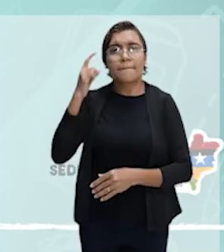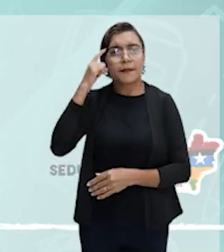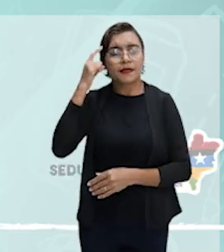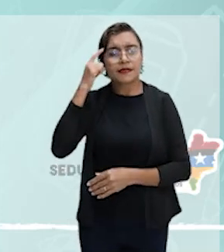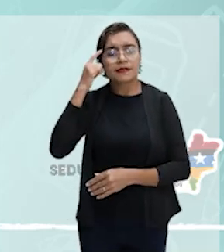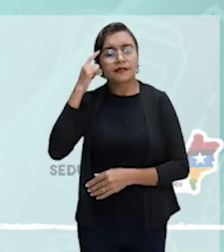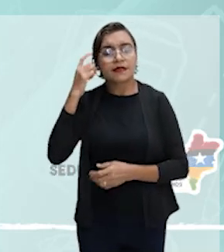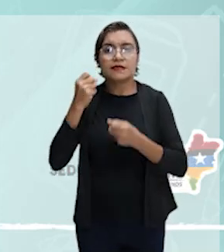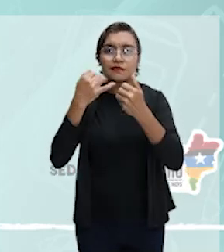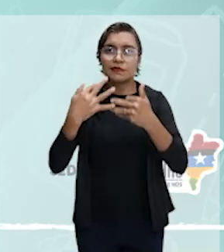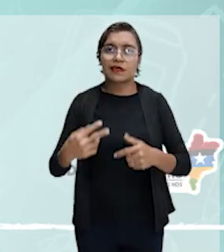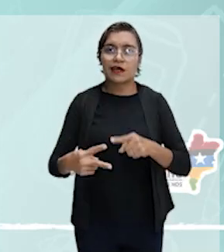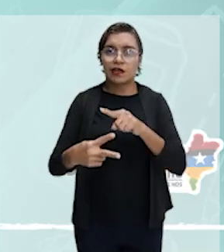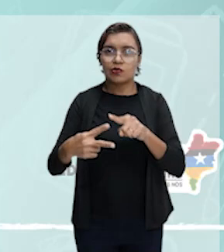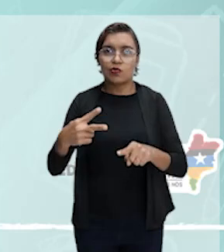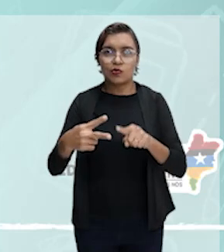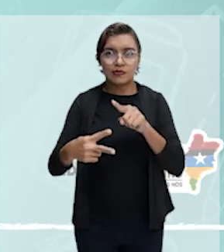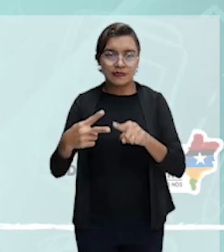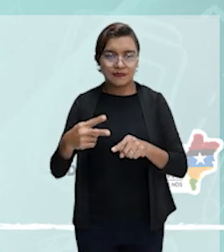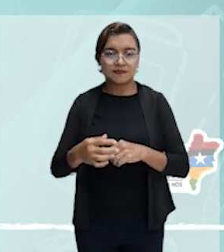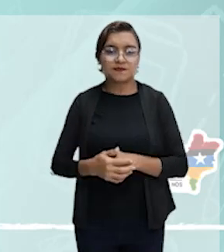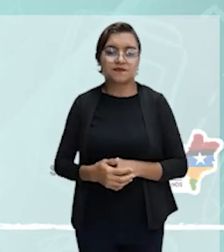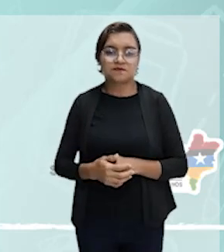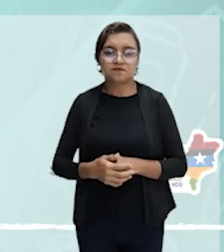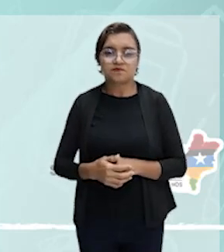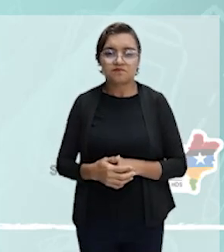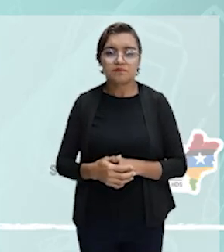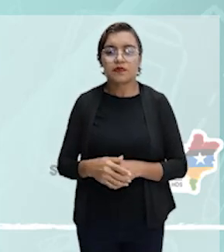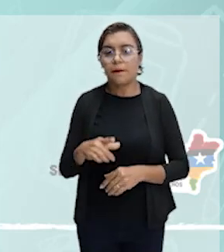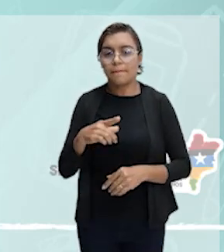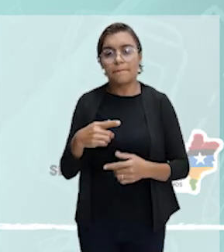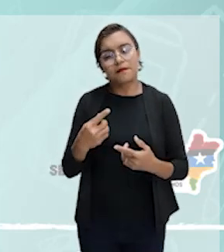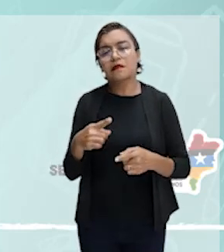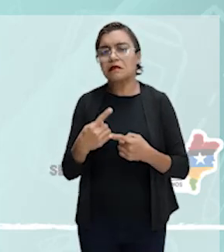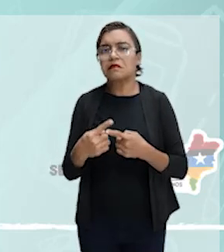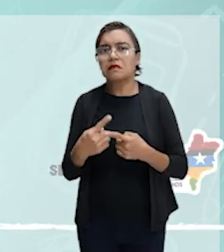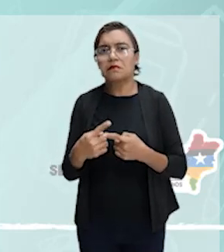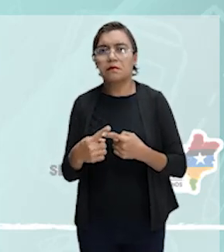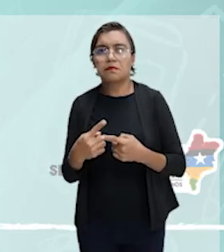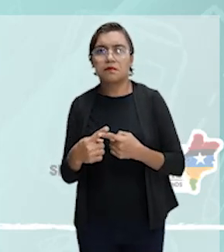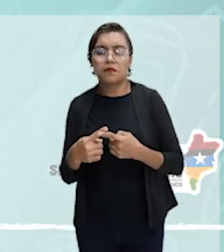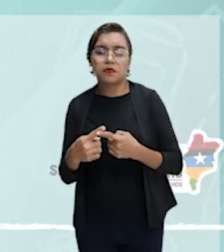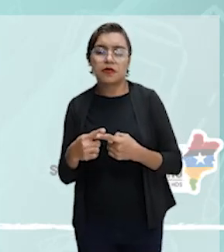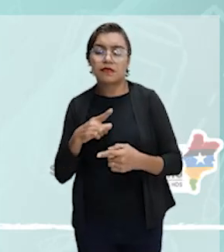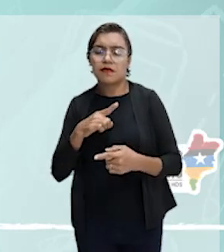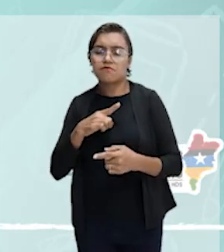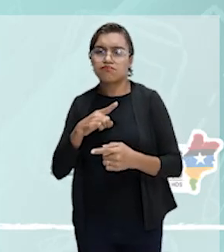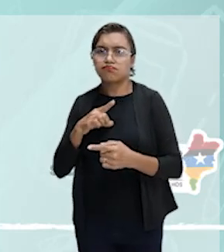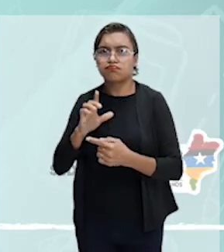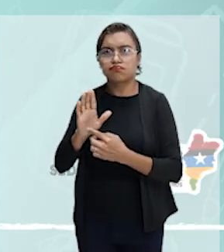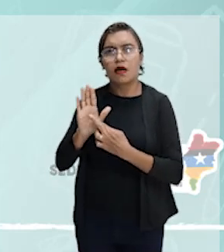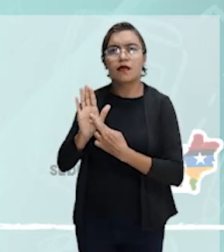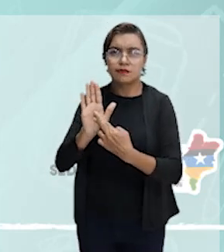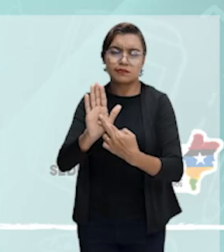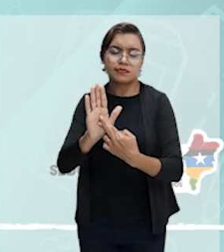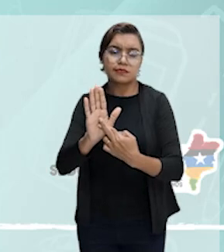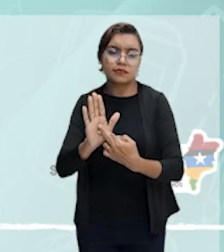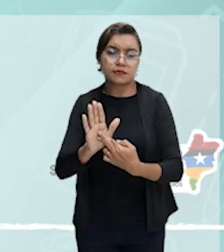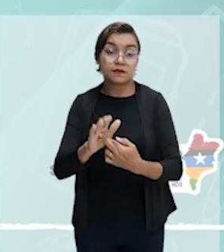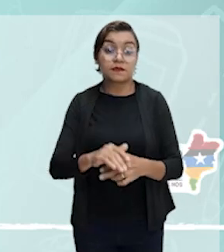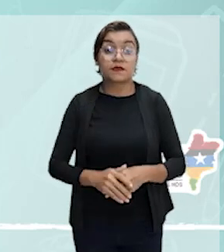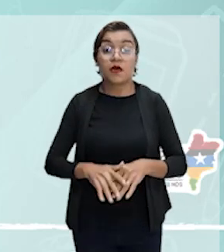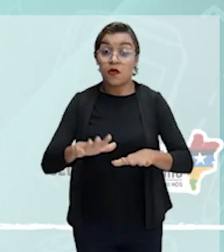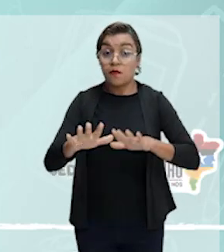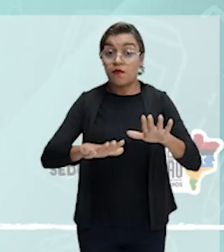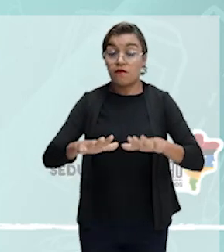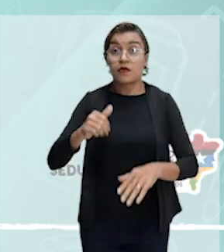sobre esses 2, pelo significado, pela representatividade que eles têm até hoje. O movimento feminista